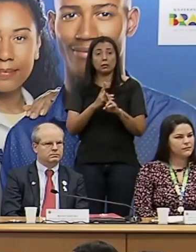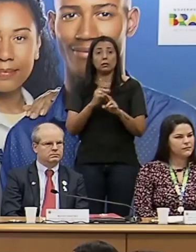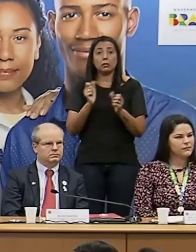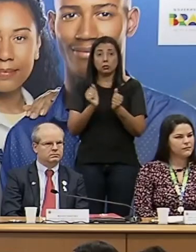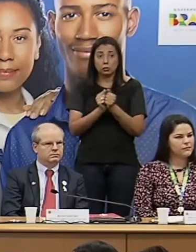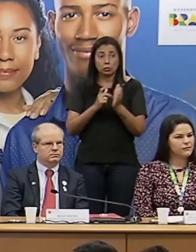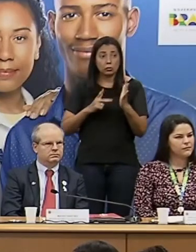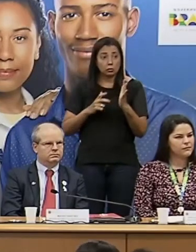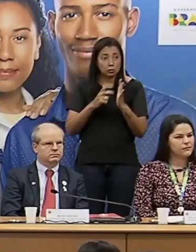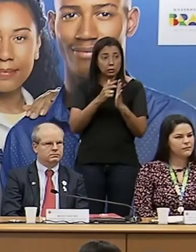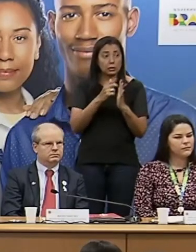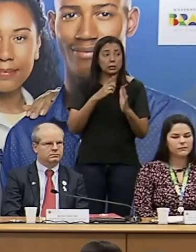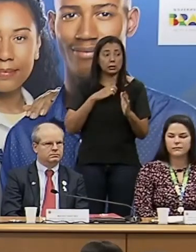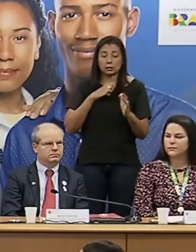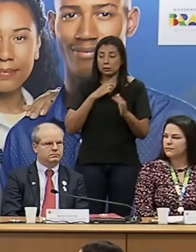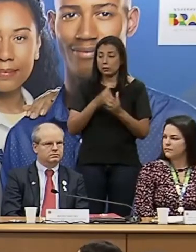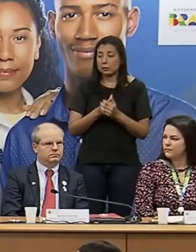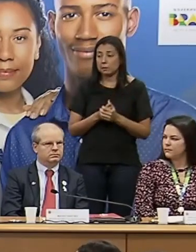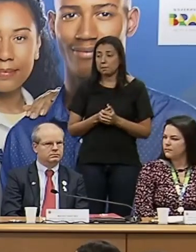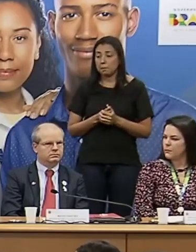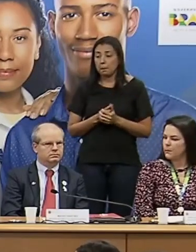tem.